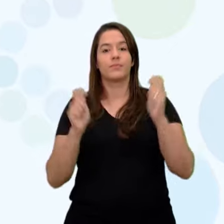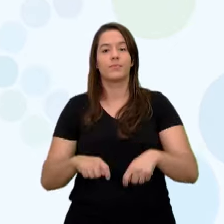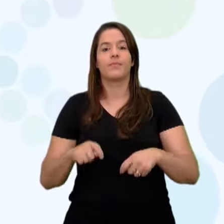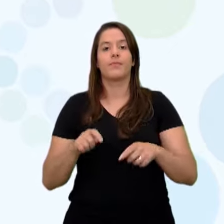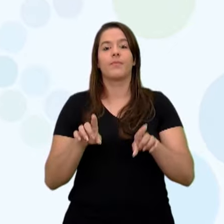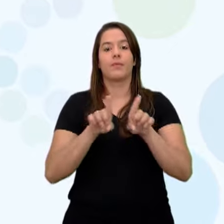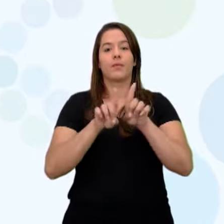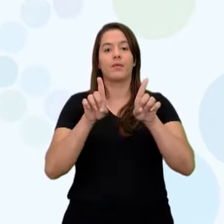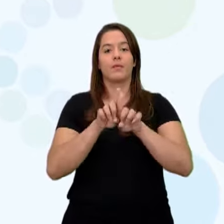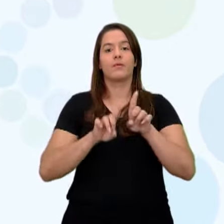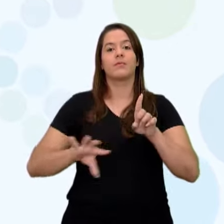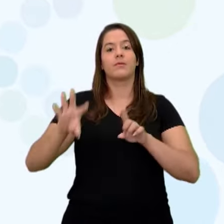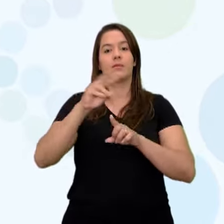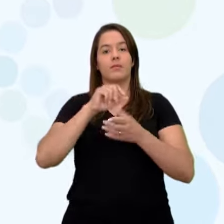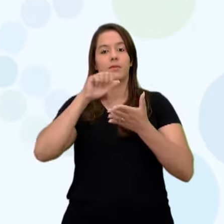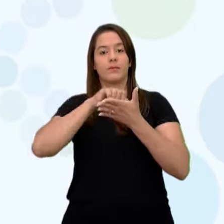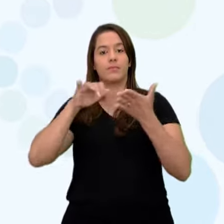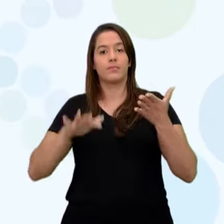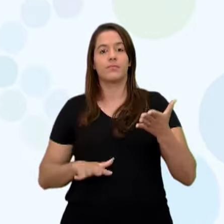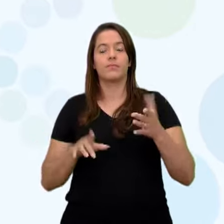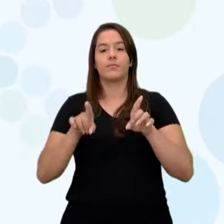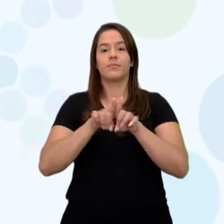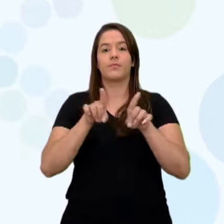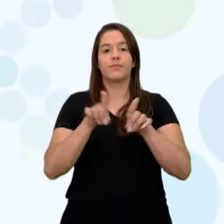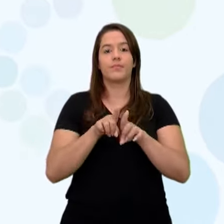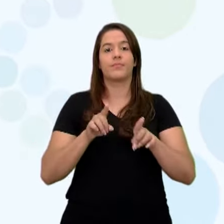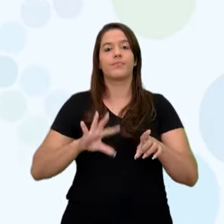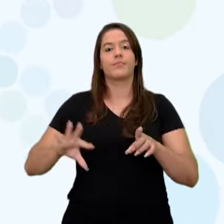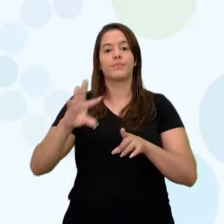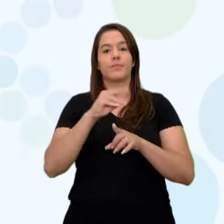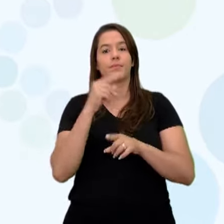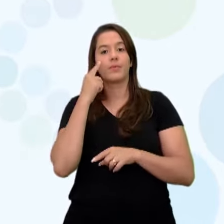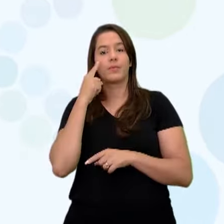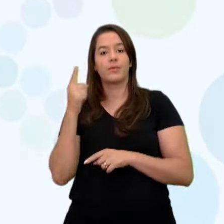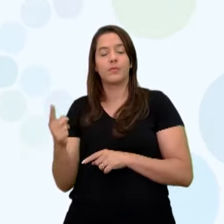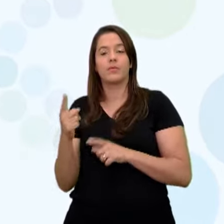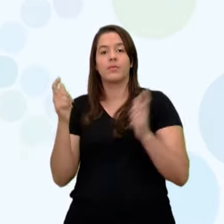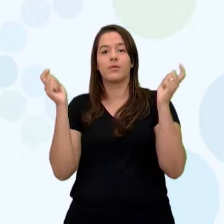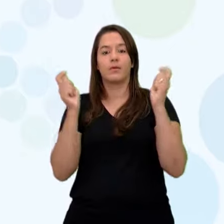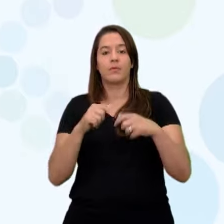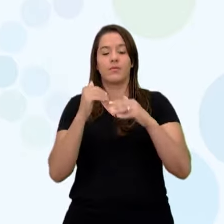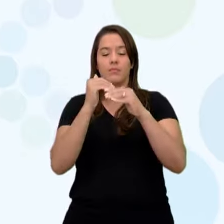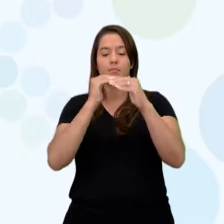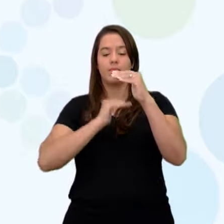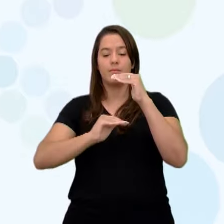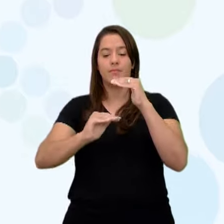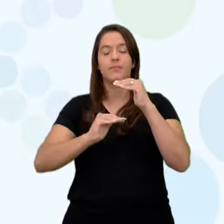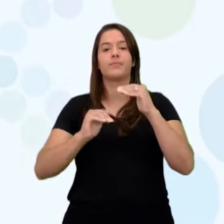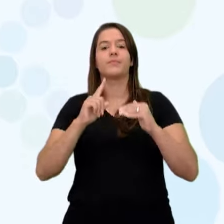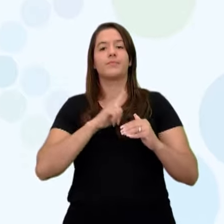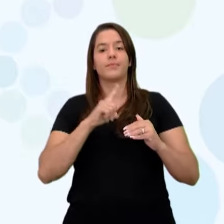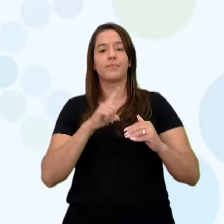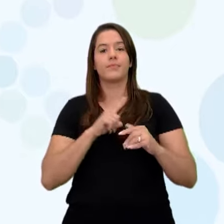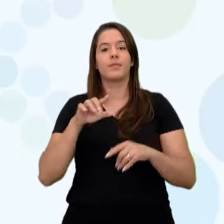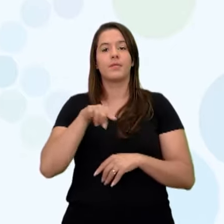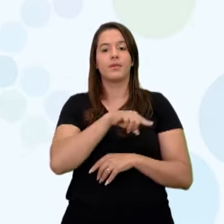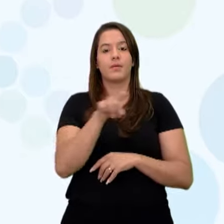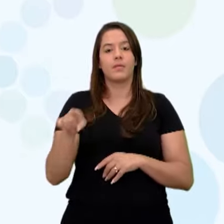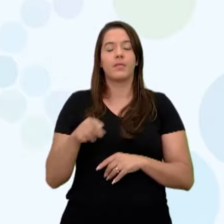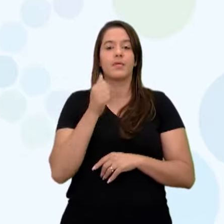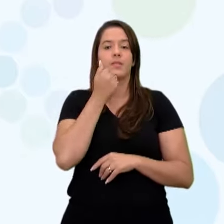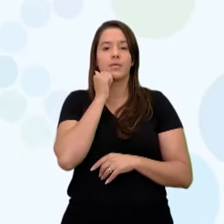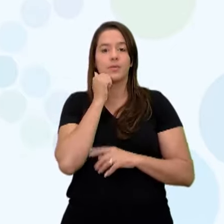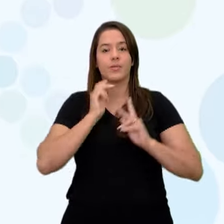eixo estruturante dessa atividade de investigação científica, e as habilidades estão logo abaixo aí, né? Faz parte das ciências humanas,